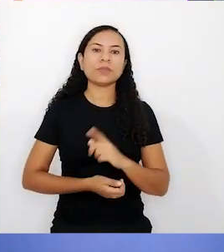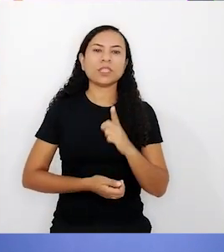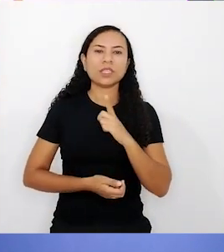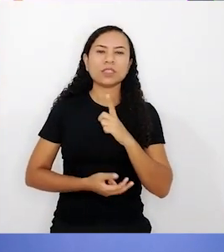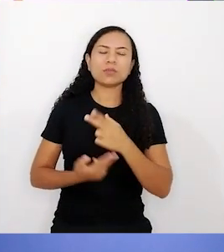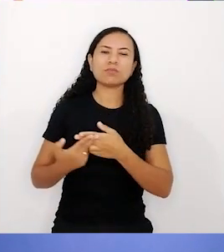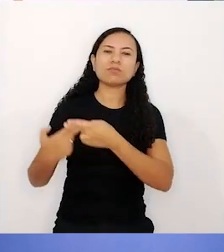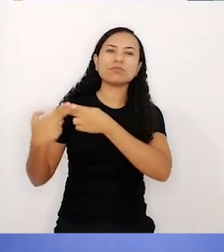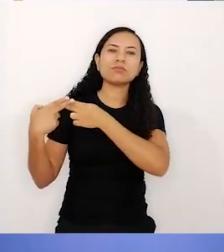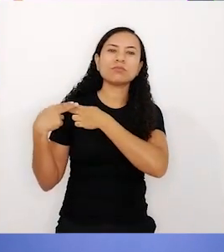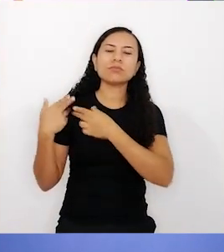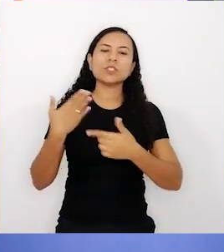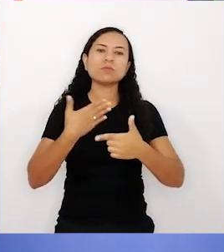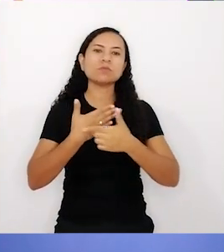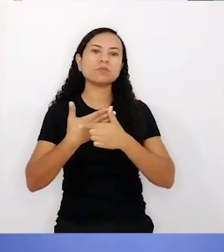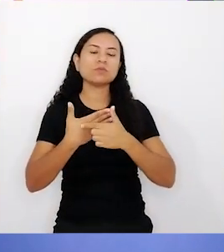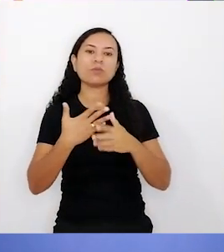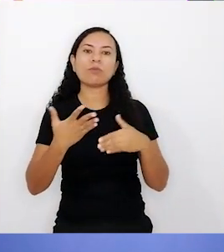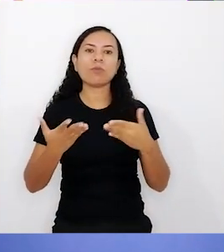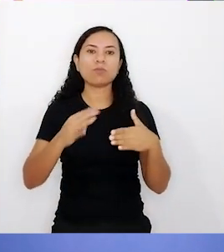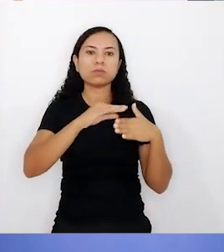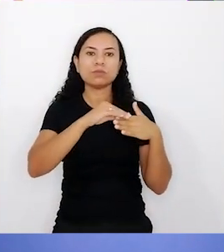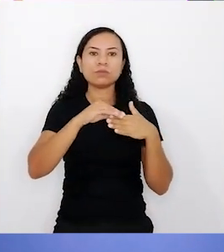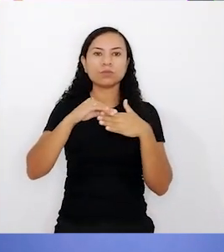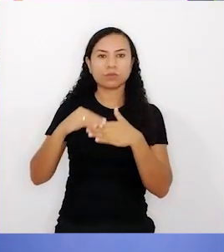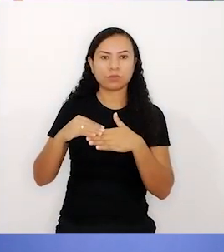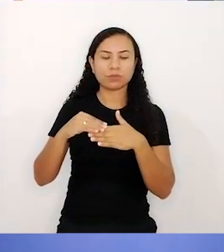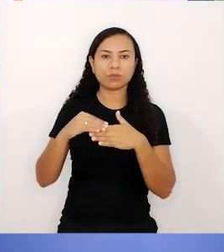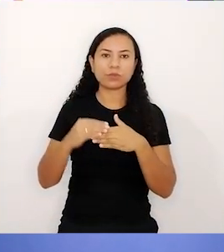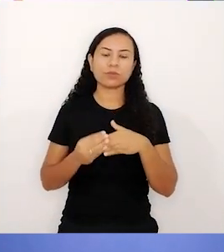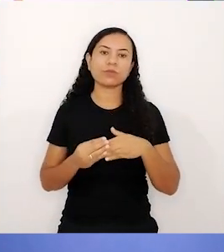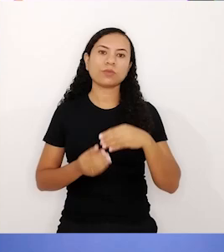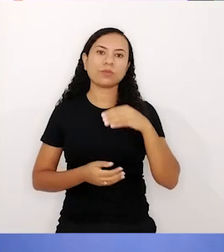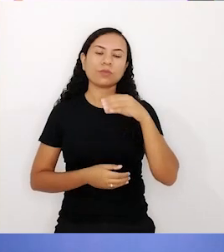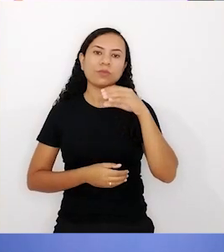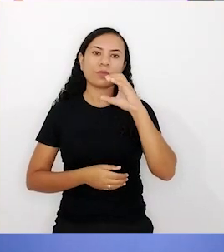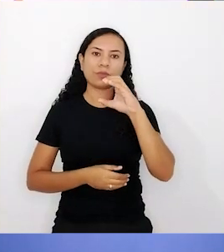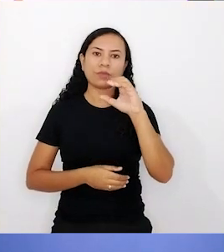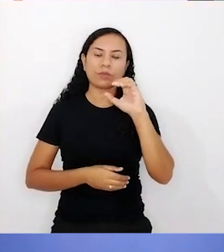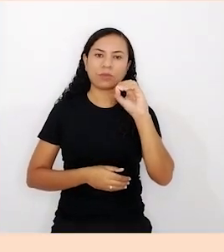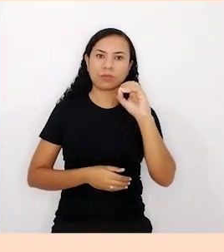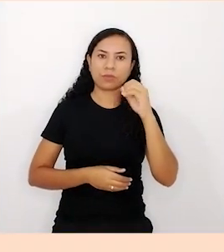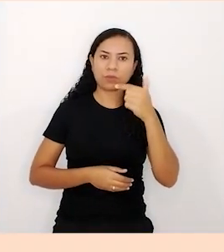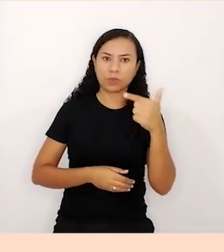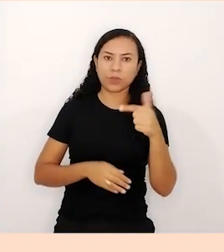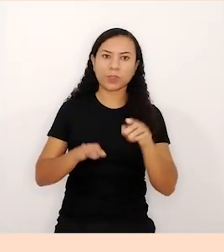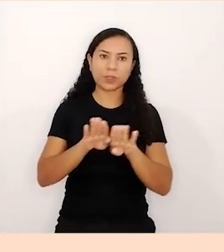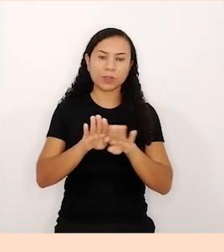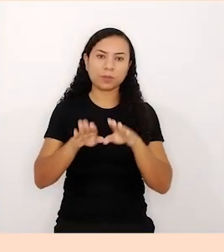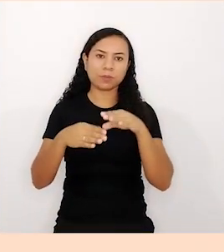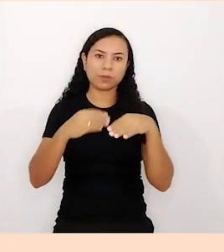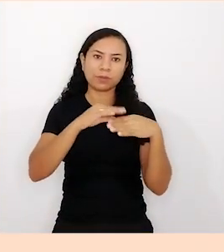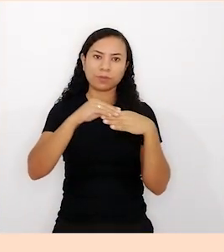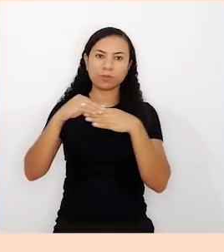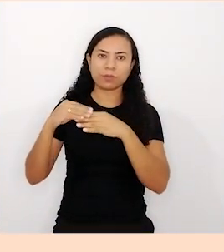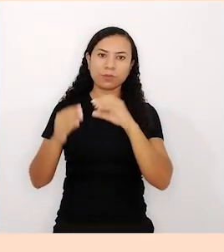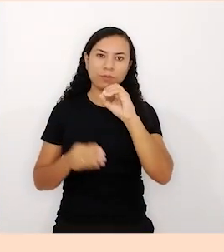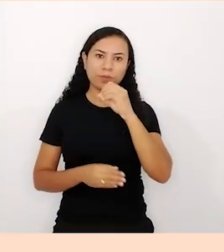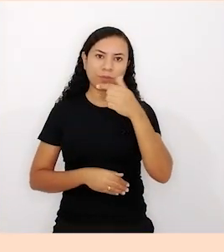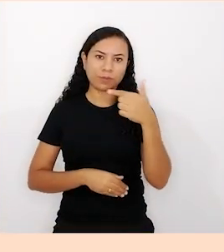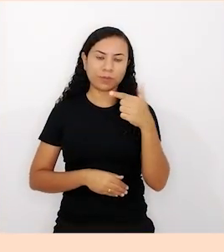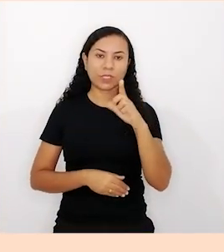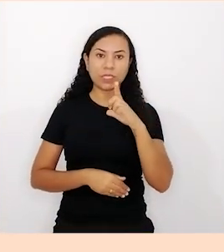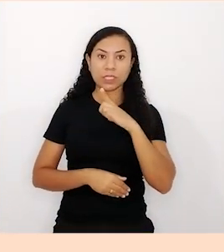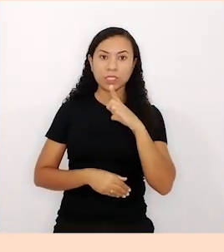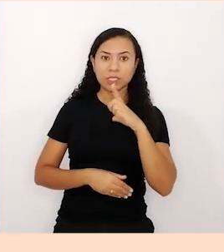os responsáveis por carregar o gás carbônico e o gás oxigênio. Ele tem